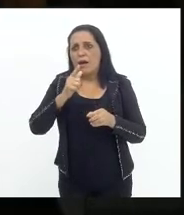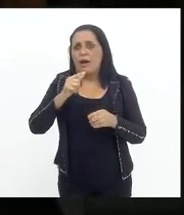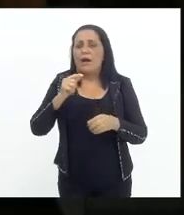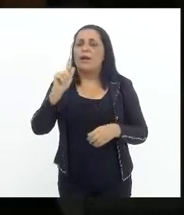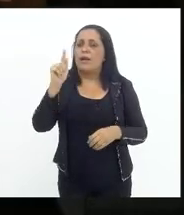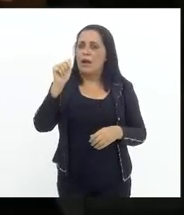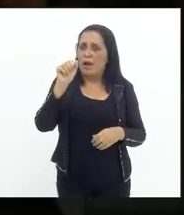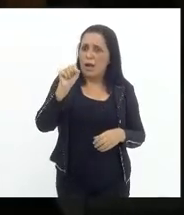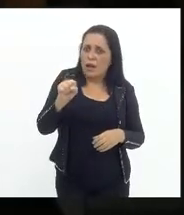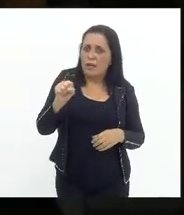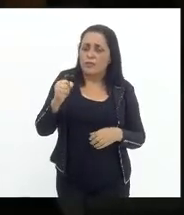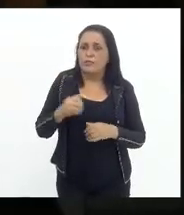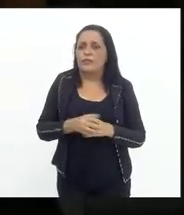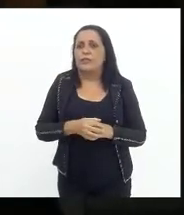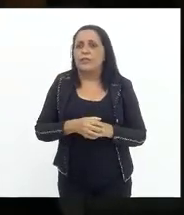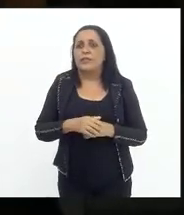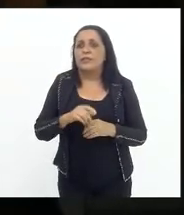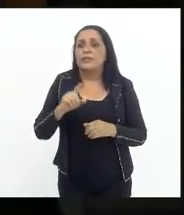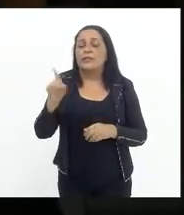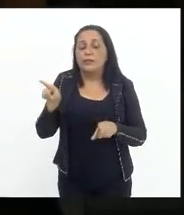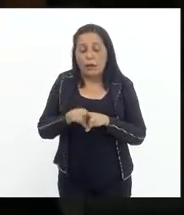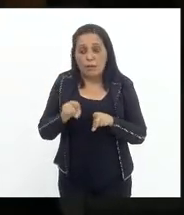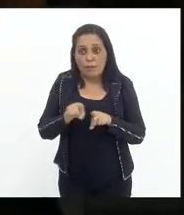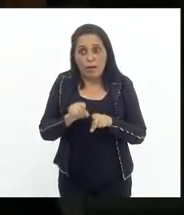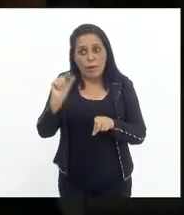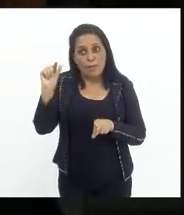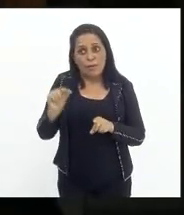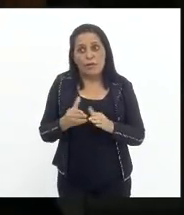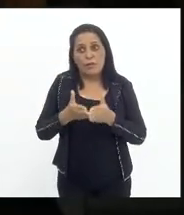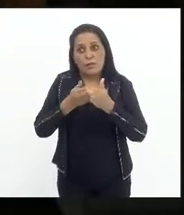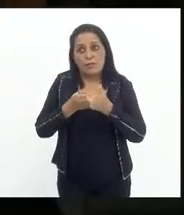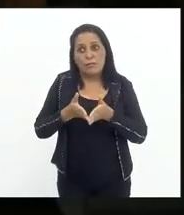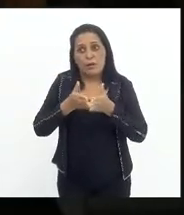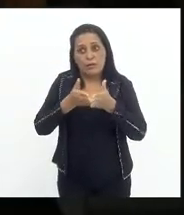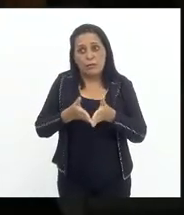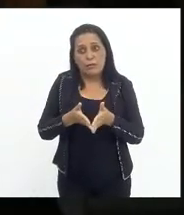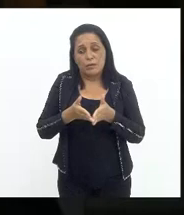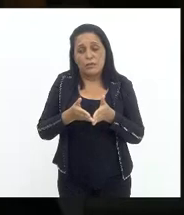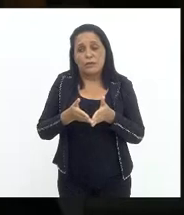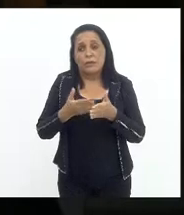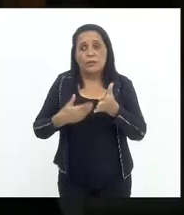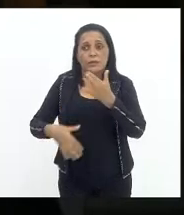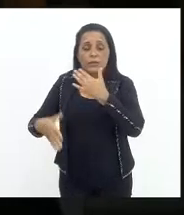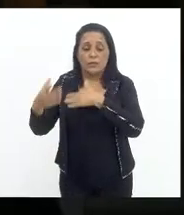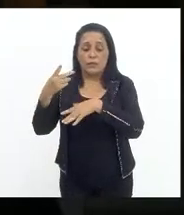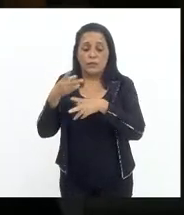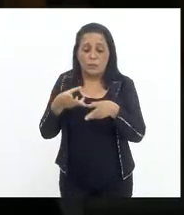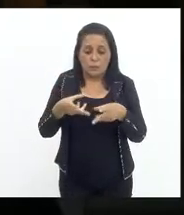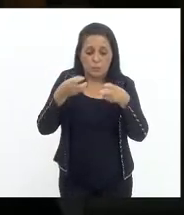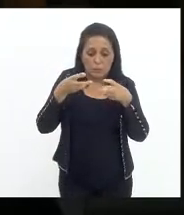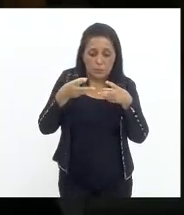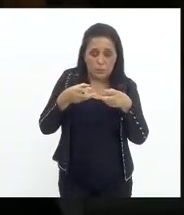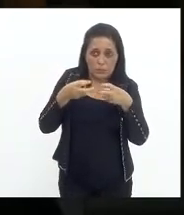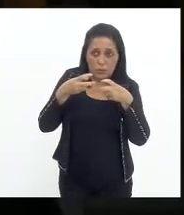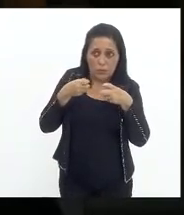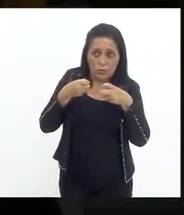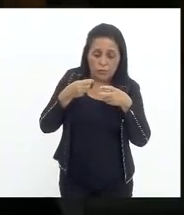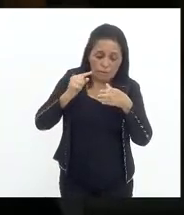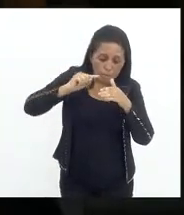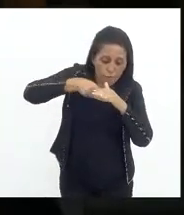pequenas embarcações, da exploração de outros minerais em fundo do